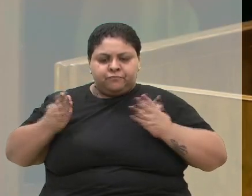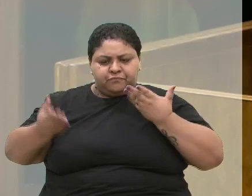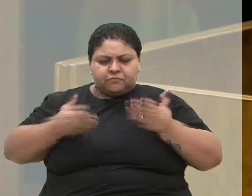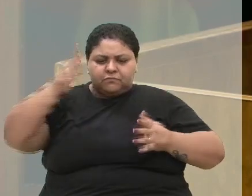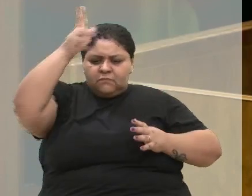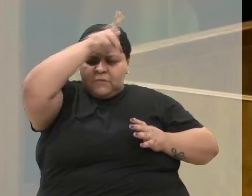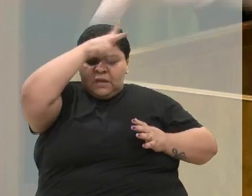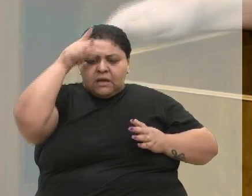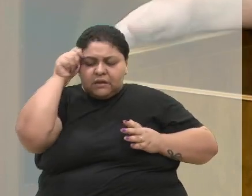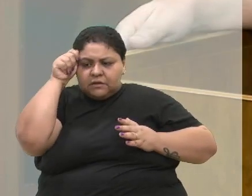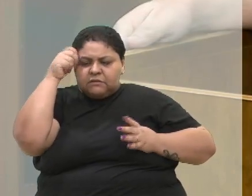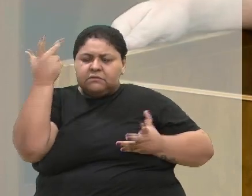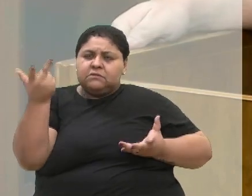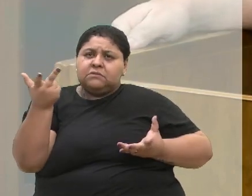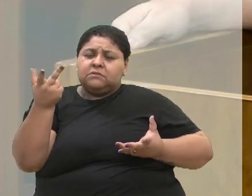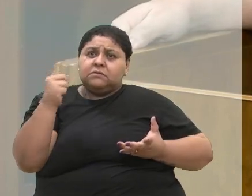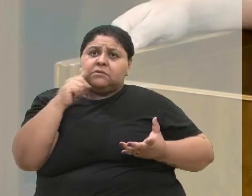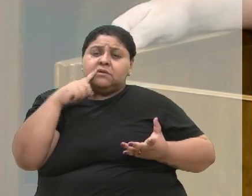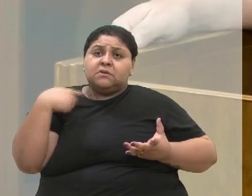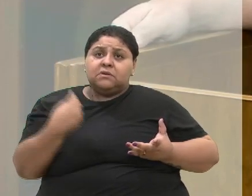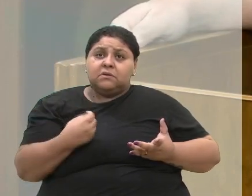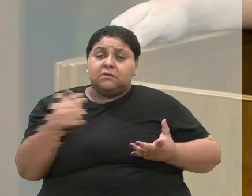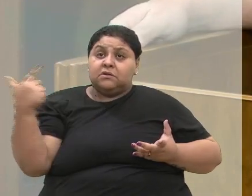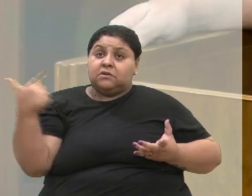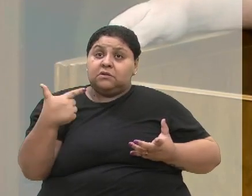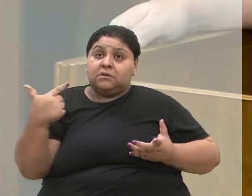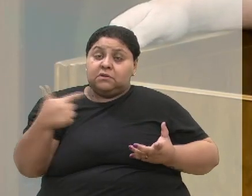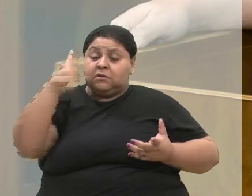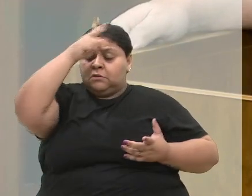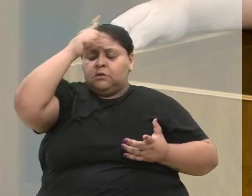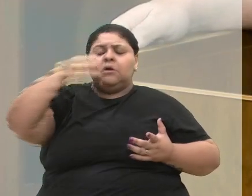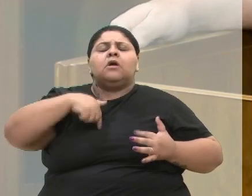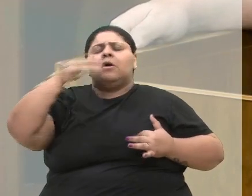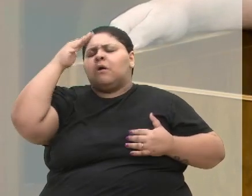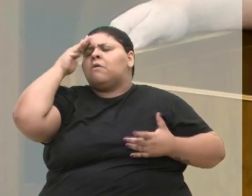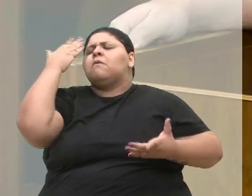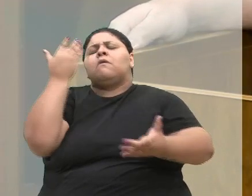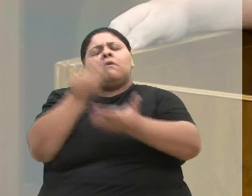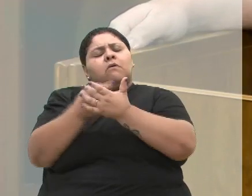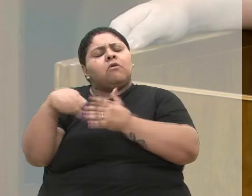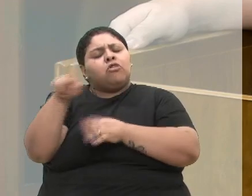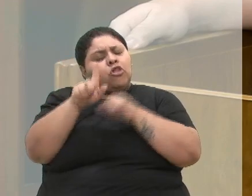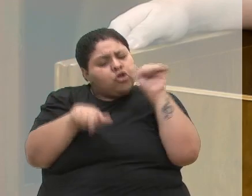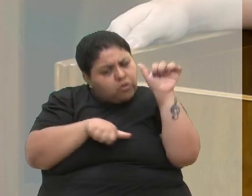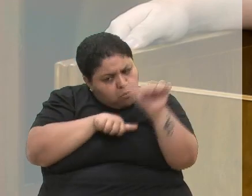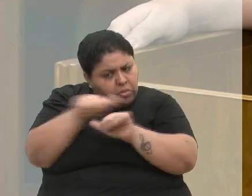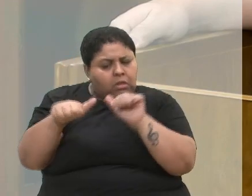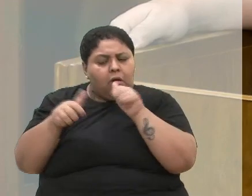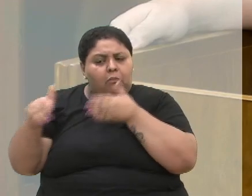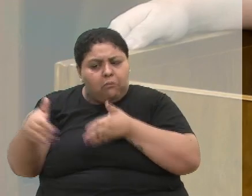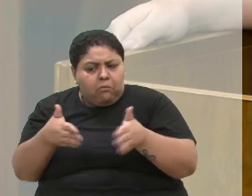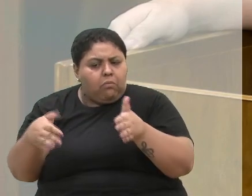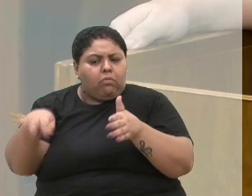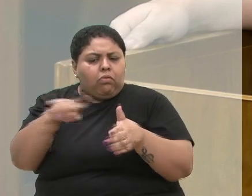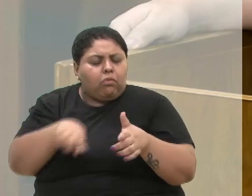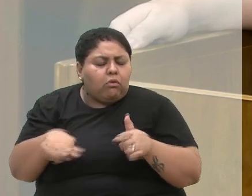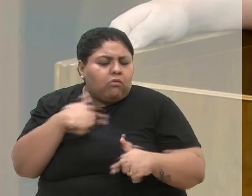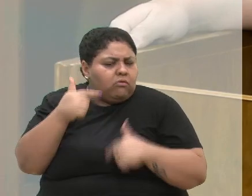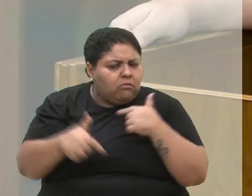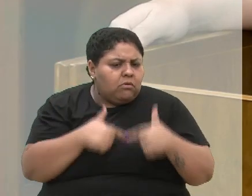prefeitura, a Gladys Fristo de vice-prefeita, eu tenho certeza absoluta que nós vamos mudar esse rumo, porque a gente trabalha